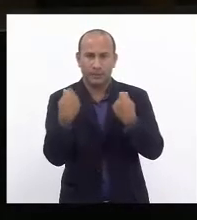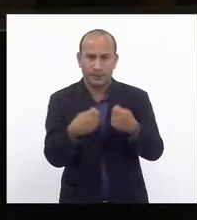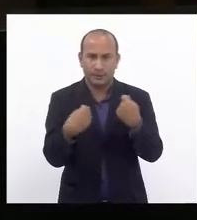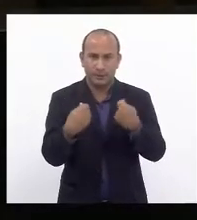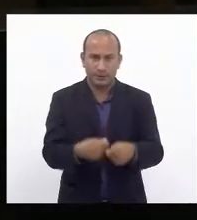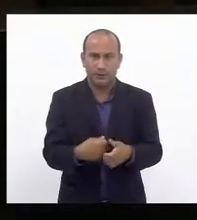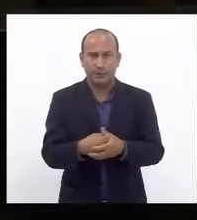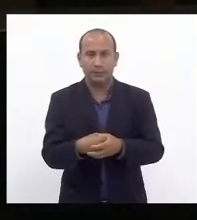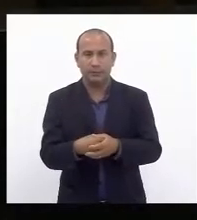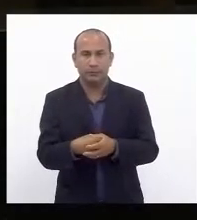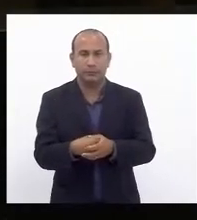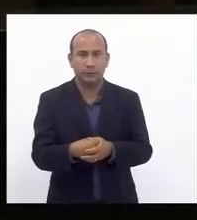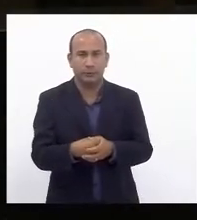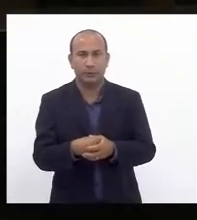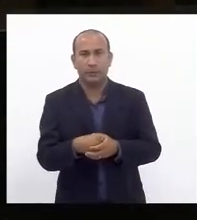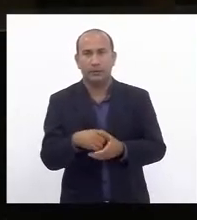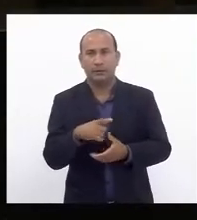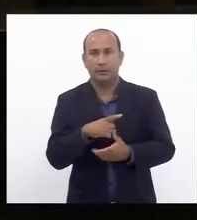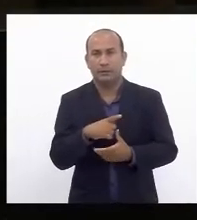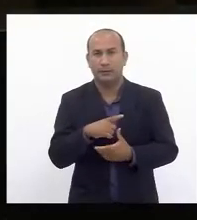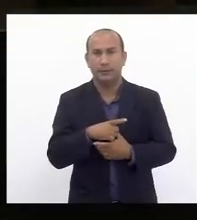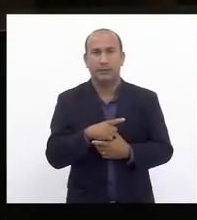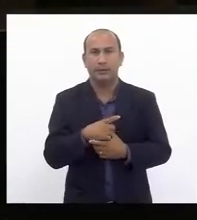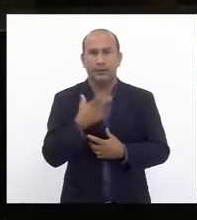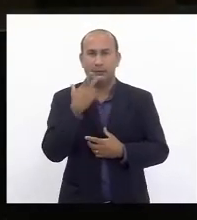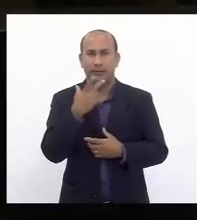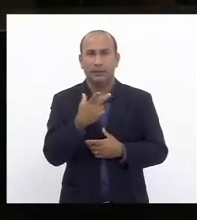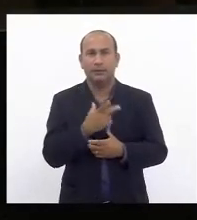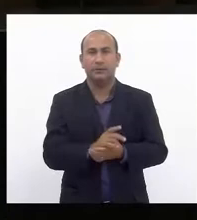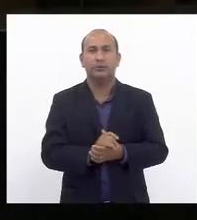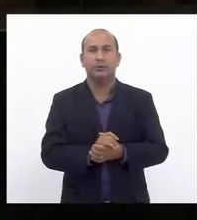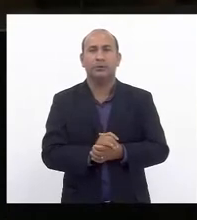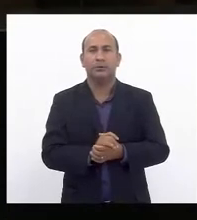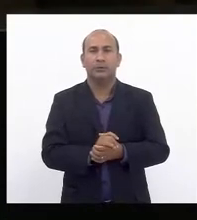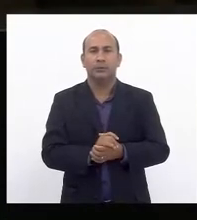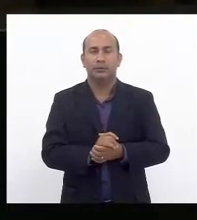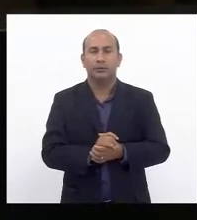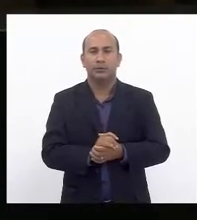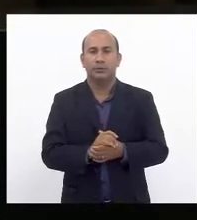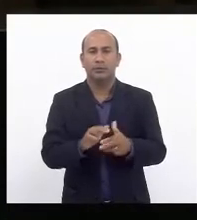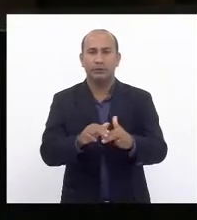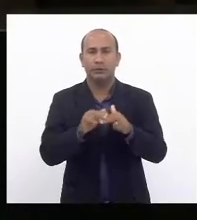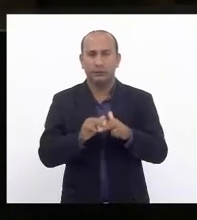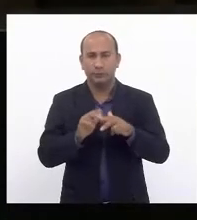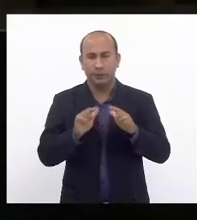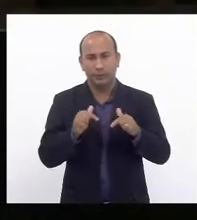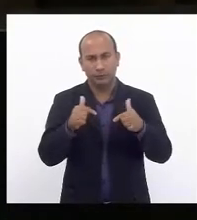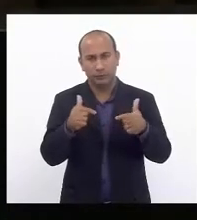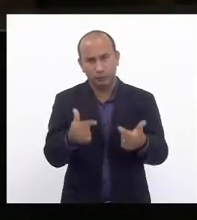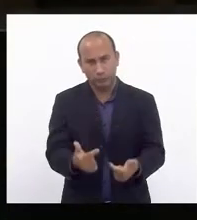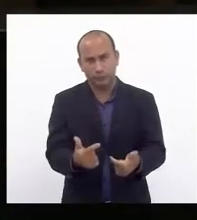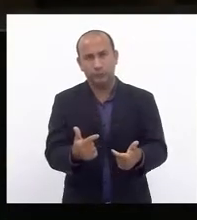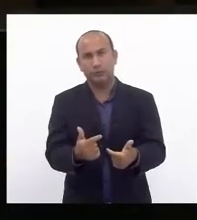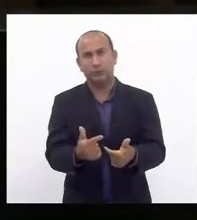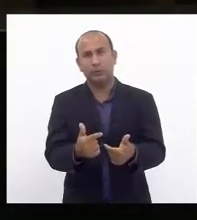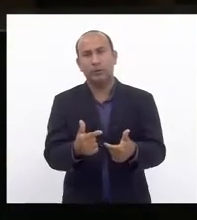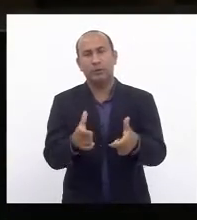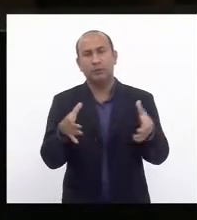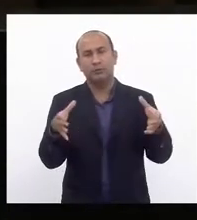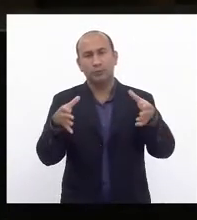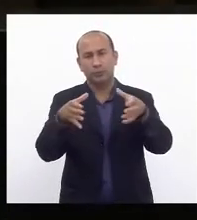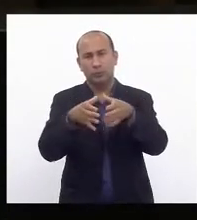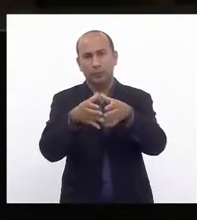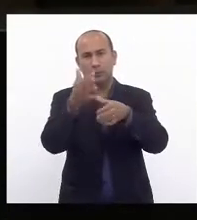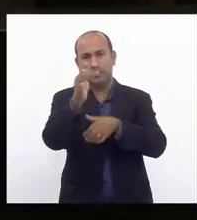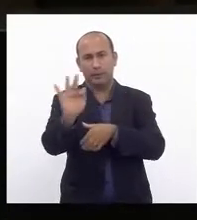um elemento central quanto à efetividade, porque o efeito, inclusive, no âmbito federal